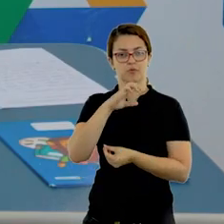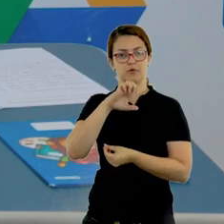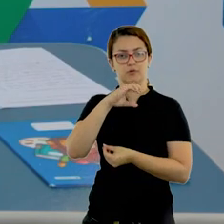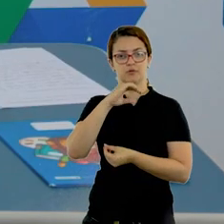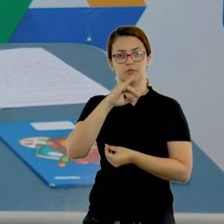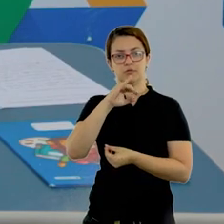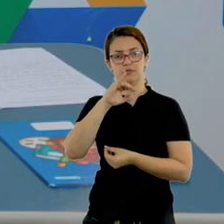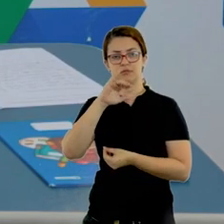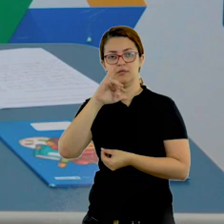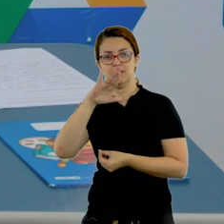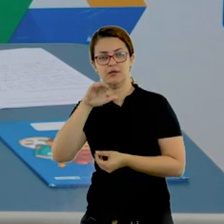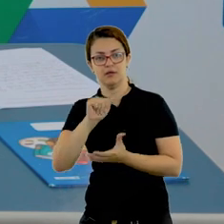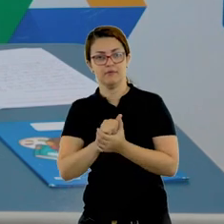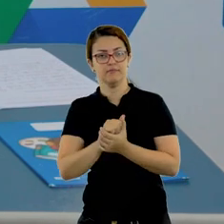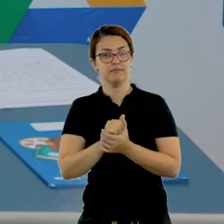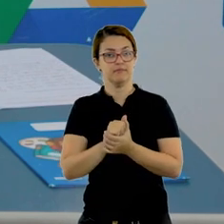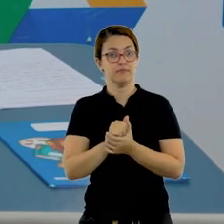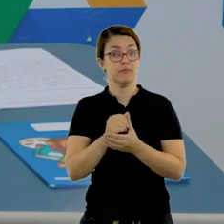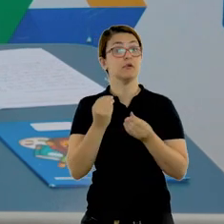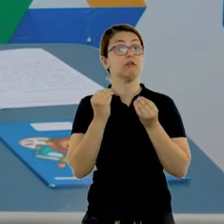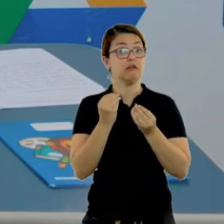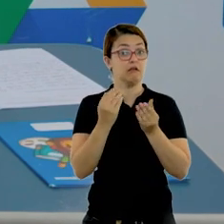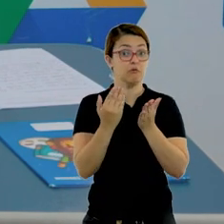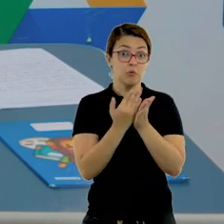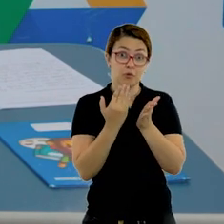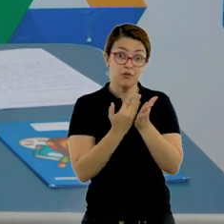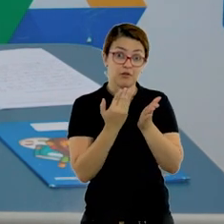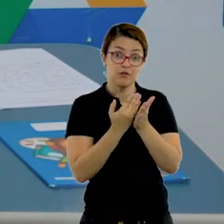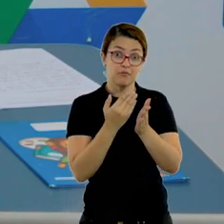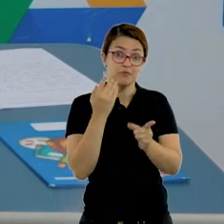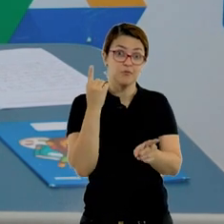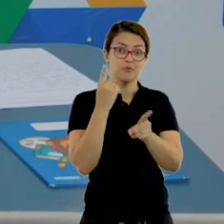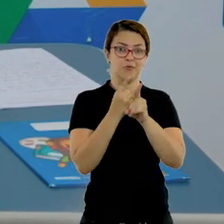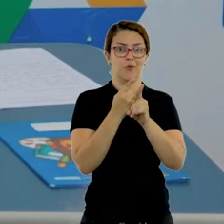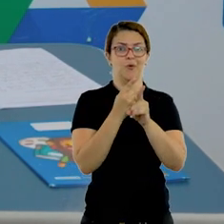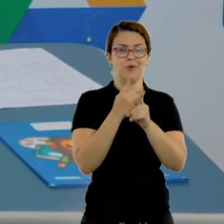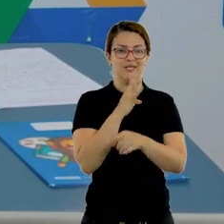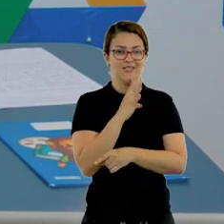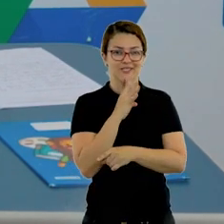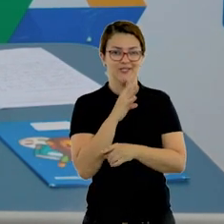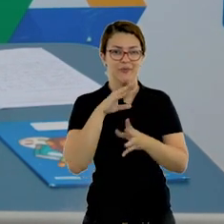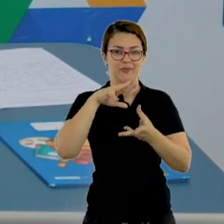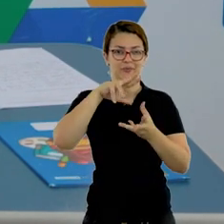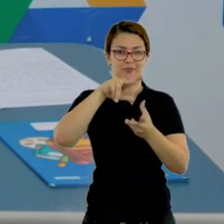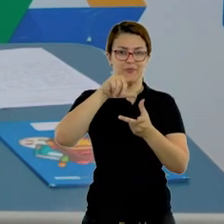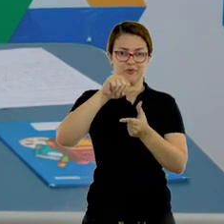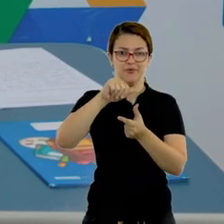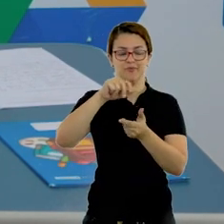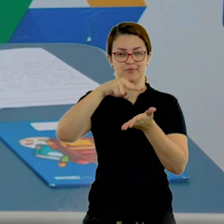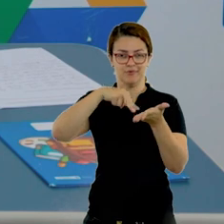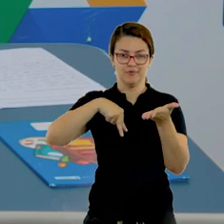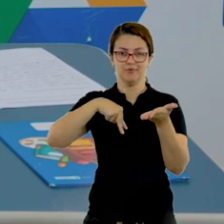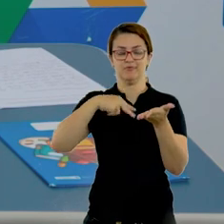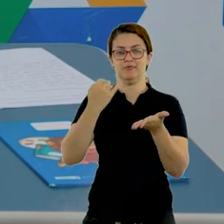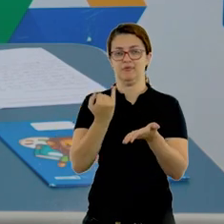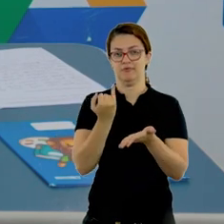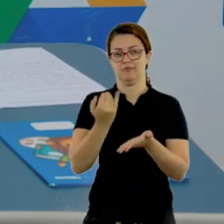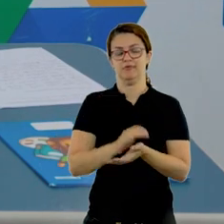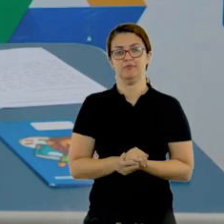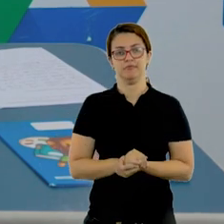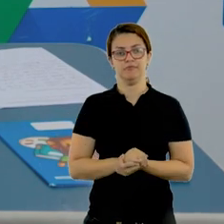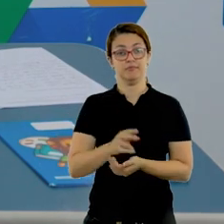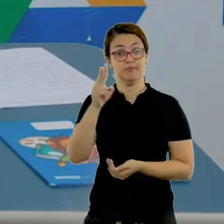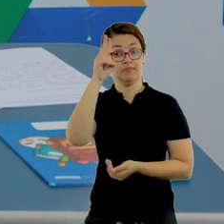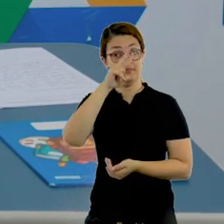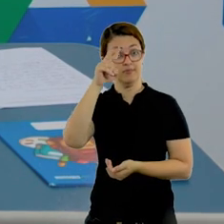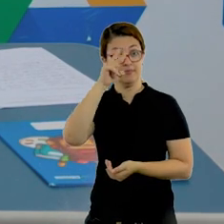Pensem como a Cecília Meirelles falou na frase dela, né? Que através dos livros nós podemos conhecer o mundo. Então, descubram o mundo através da leitura,